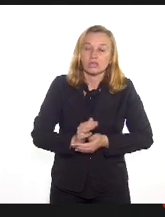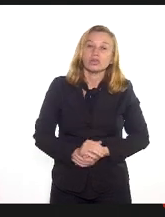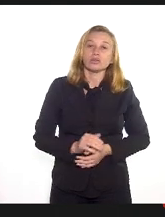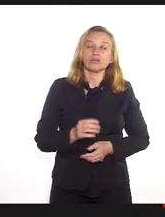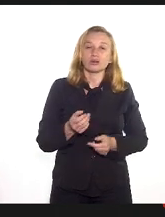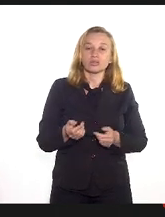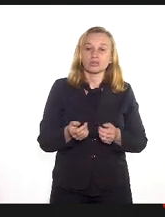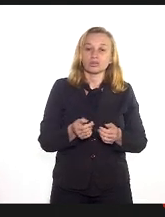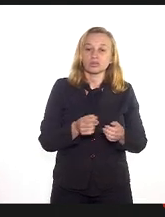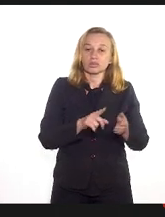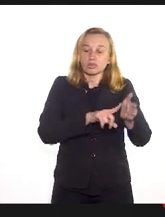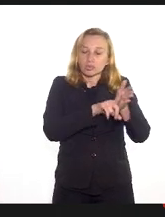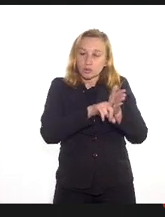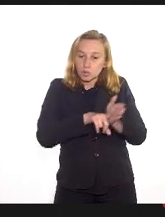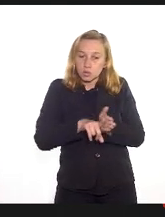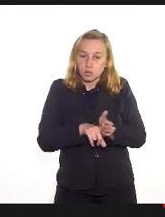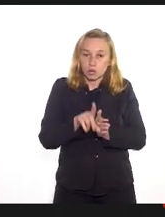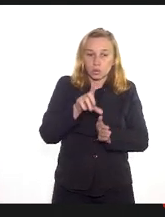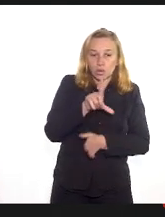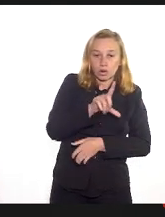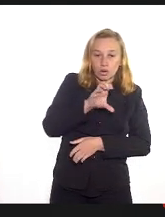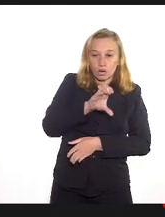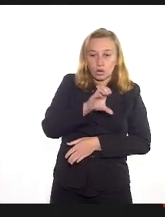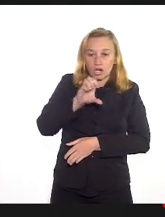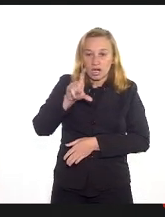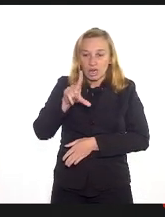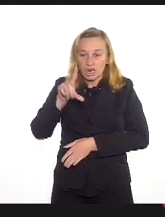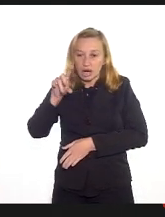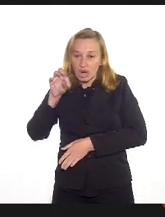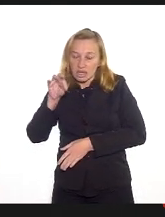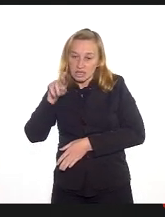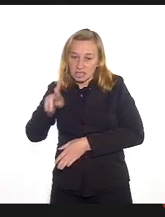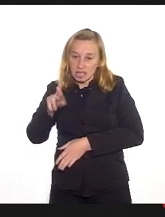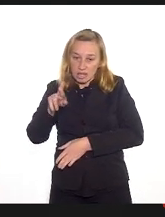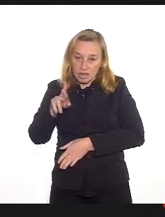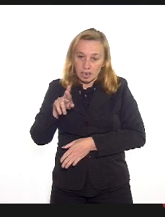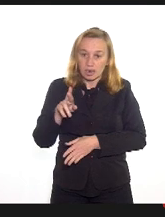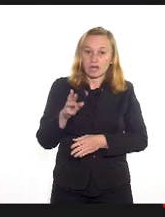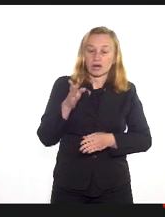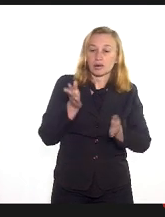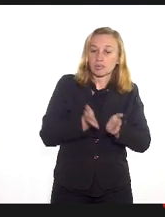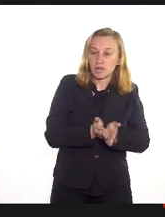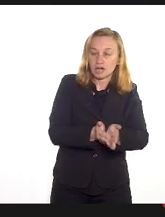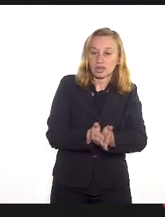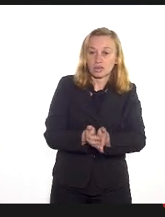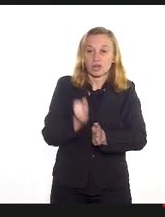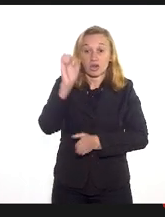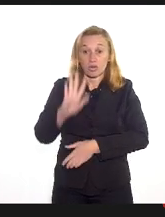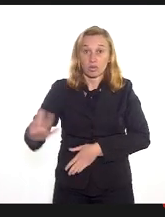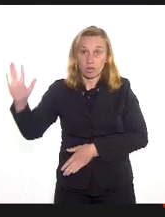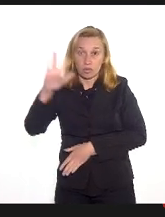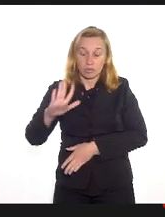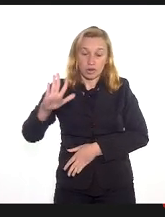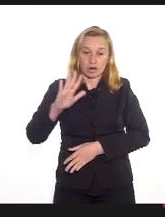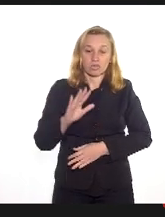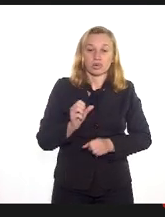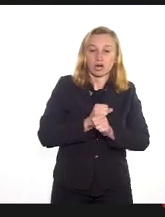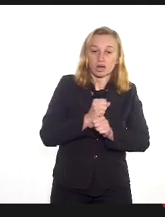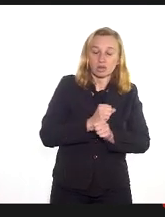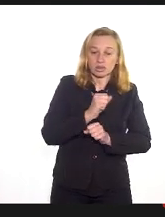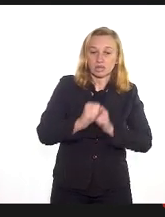analisamos o cluster marítimo europeu, que gera de valor agregado